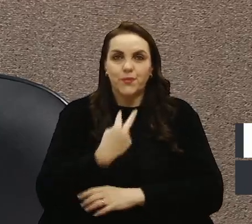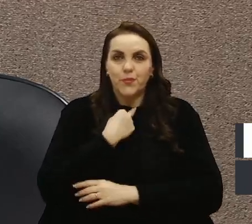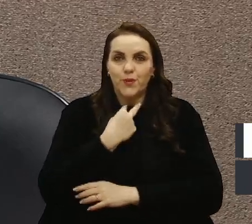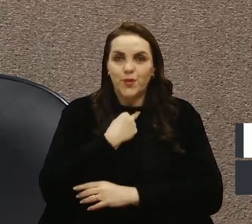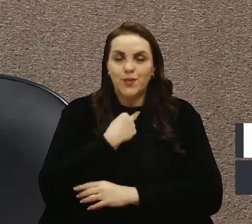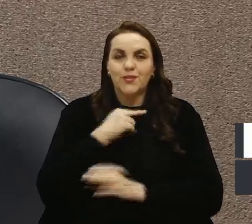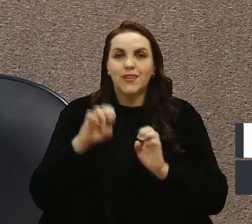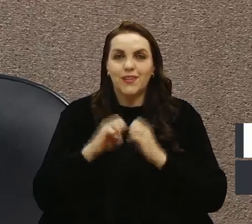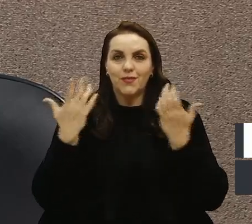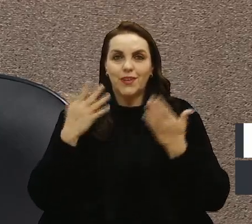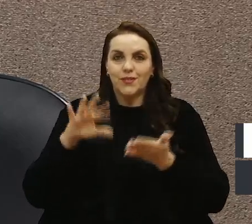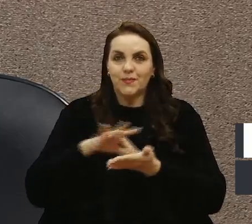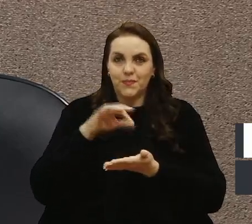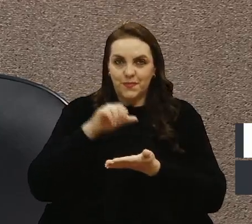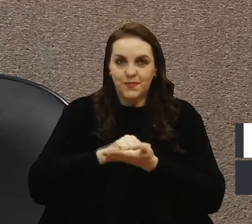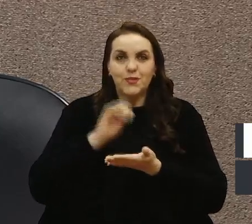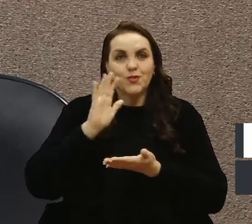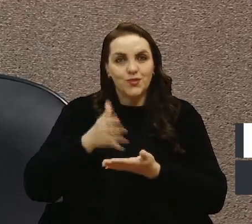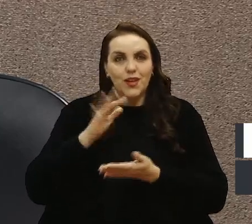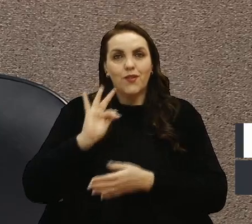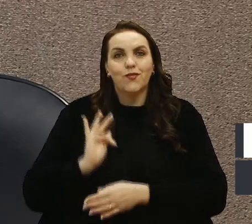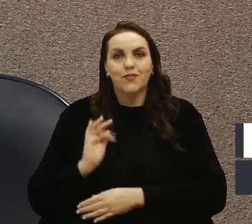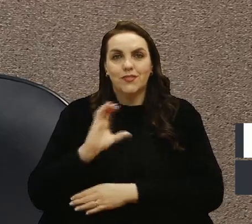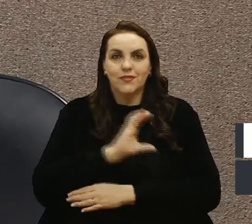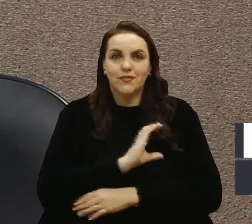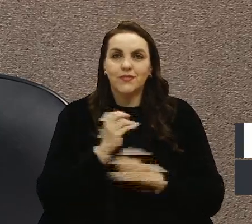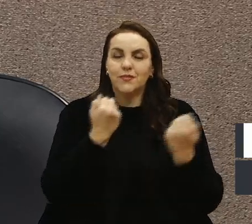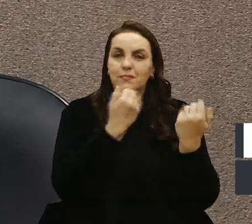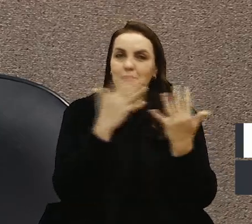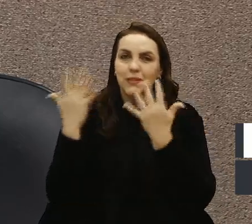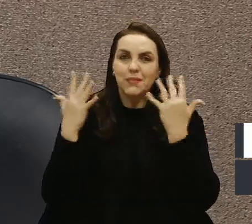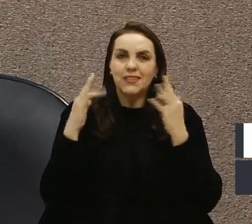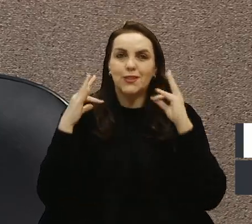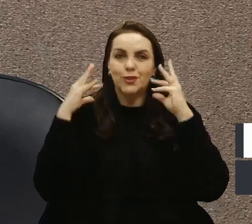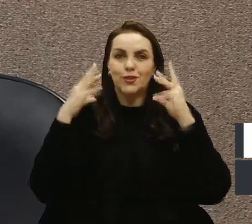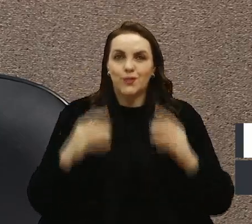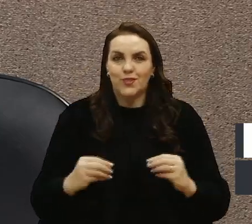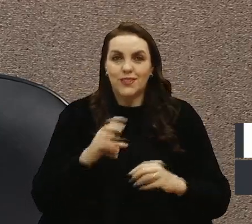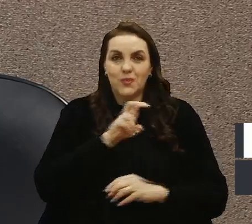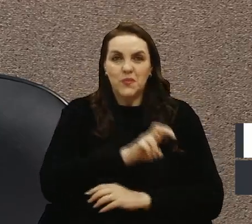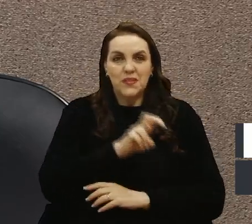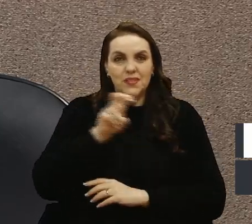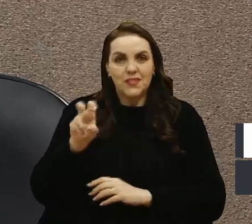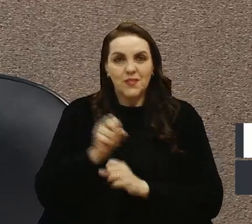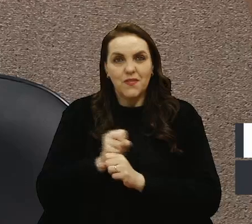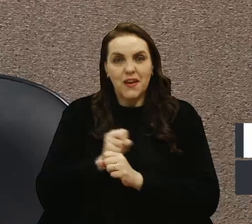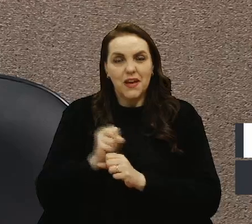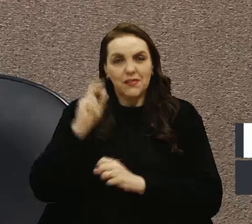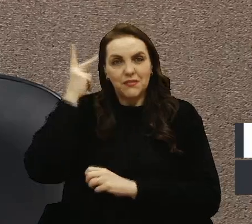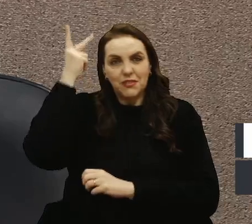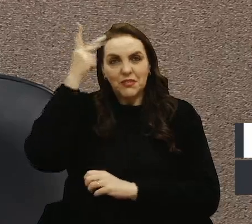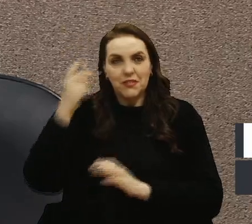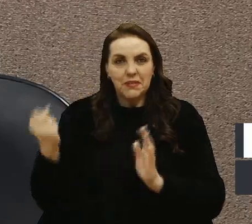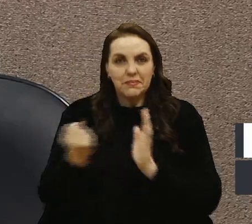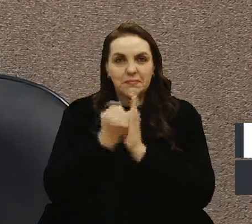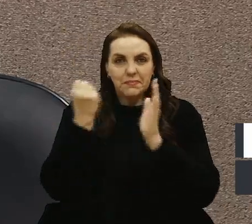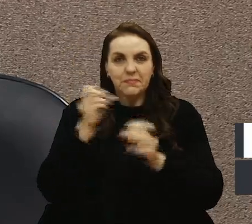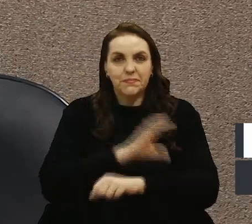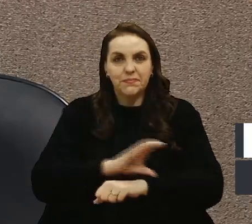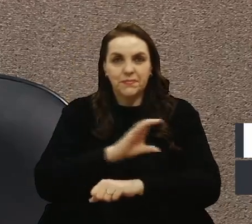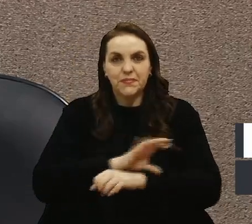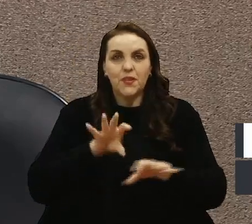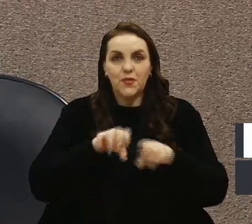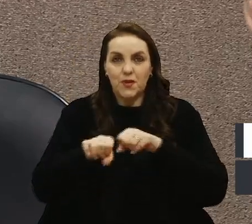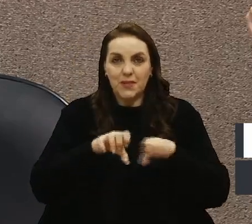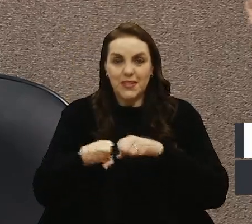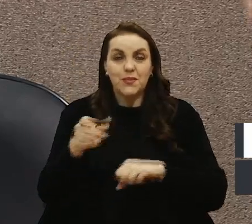já agendado em Flores da Cunha, mas quero parabenizar a todos. 55 anos de história desse curso, que formou muitos profissionais, muitos